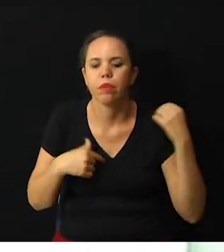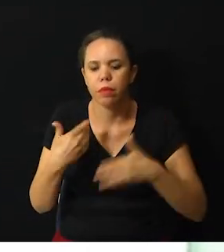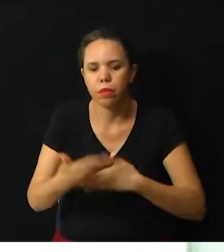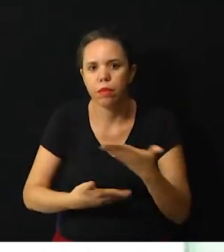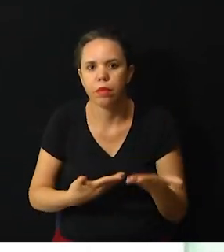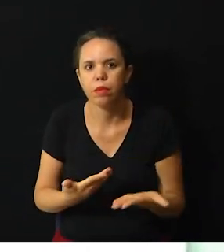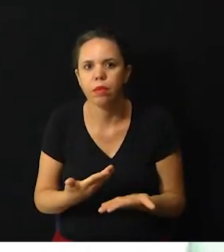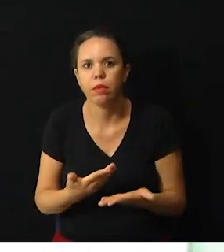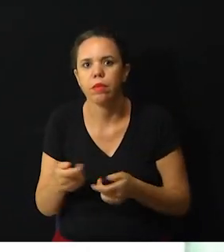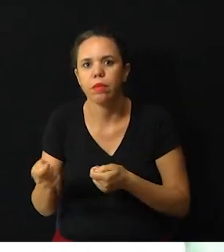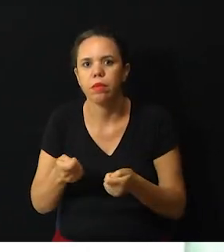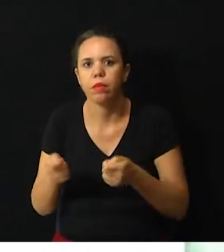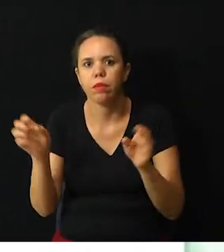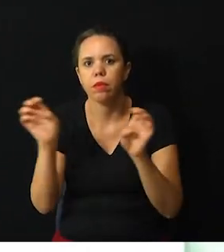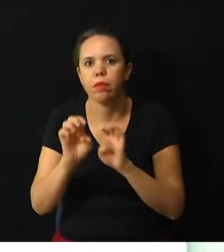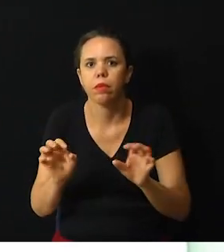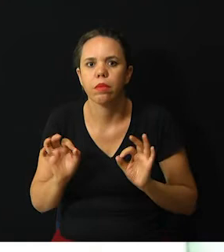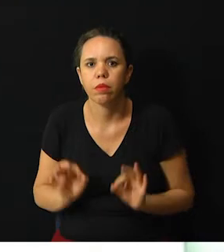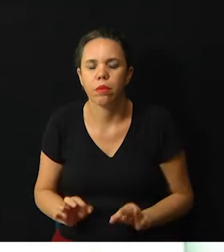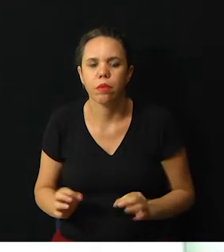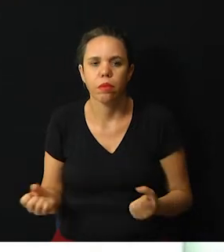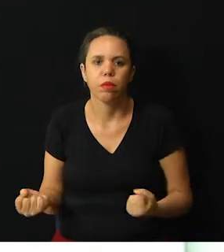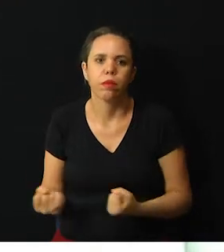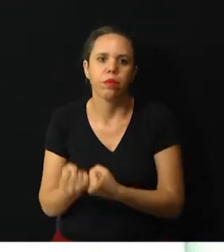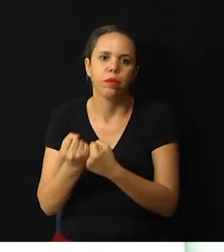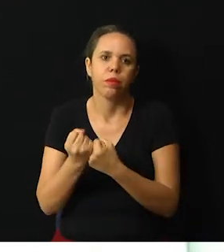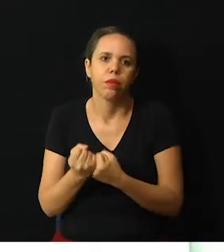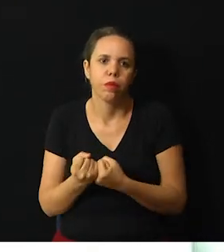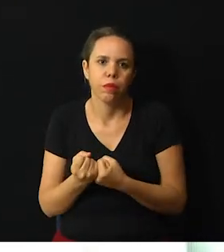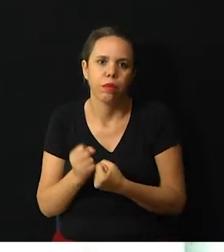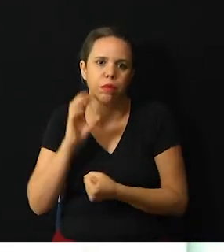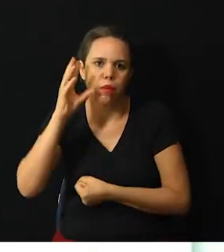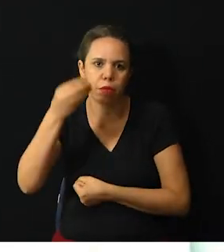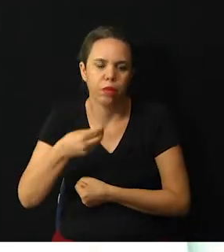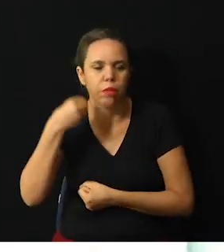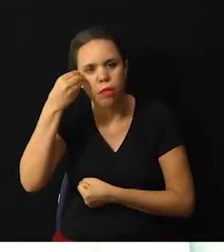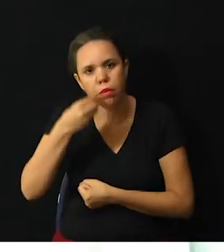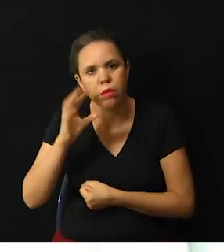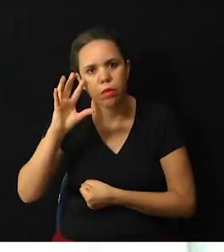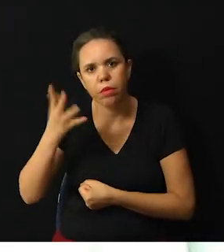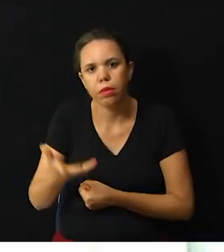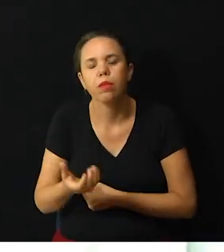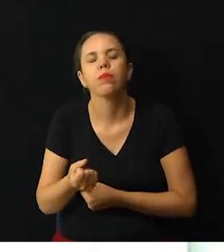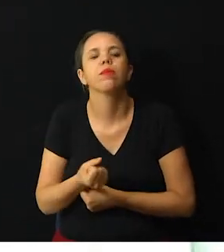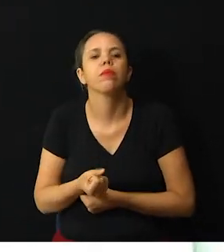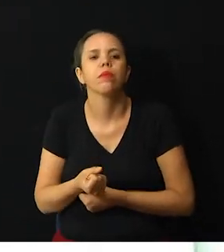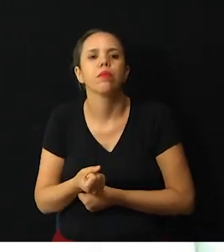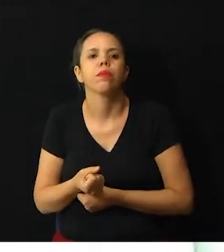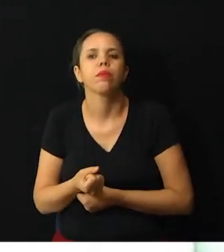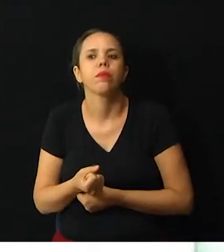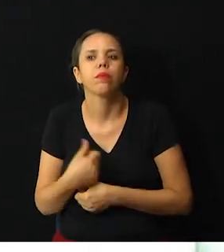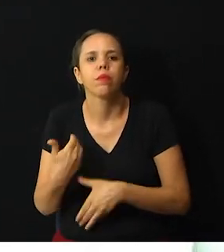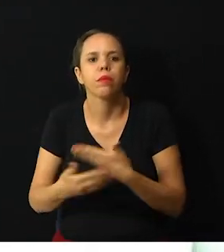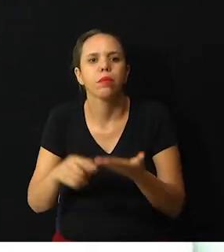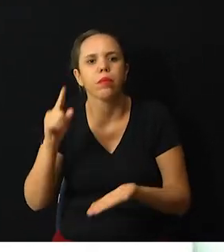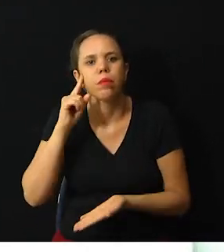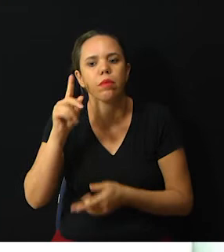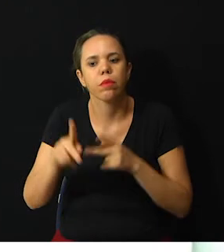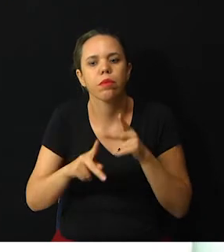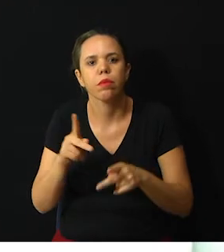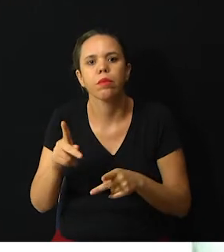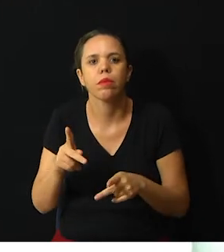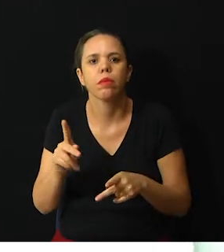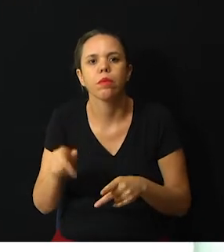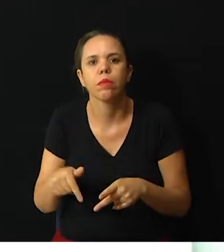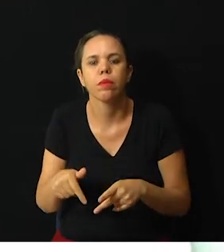uma rotina muito bem estruturada, uma rede de apoio que entenda o que está acontecendo, para que o dia a dia